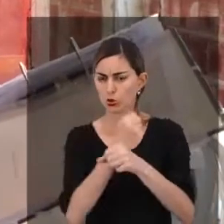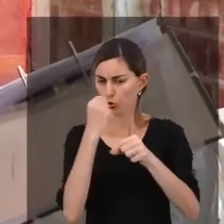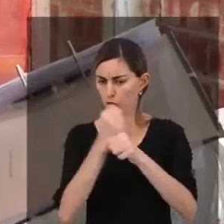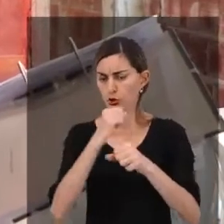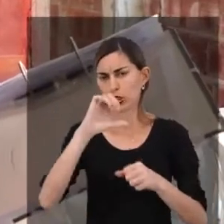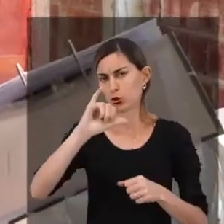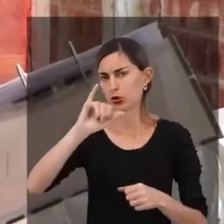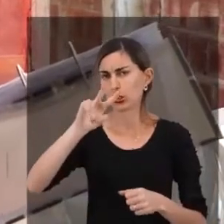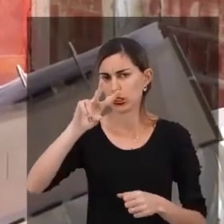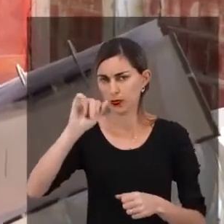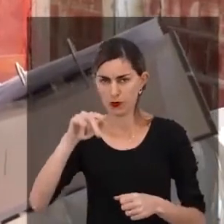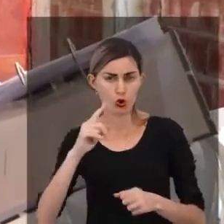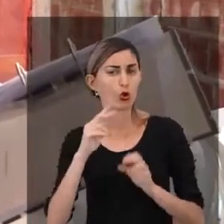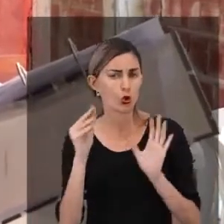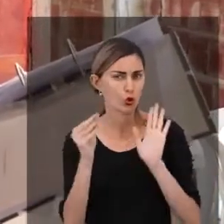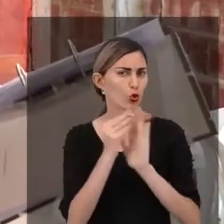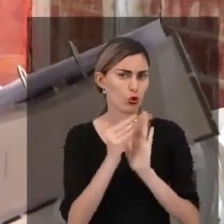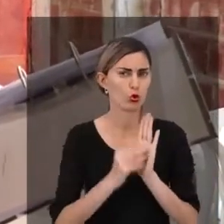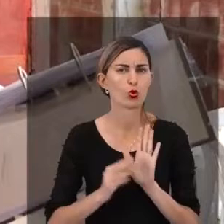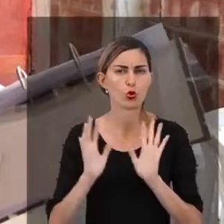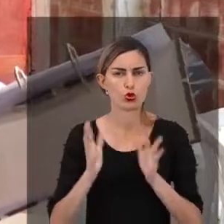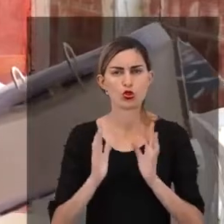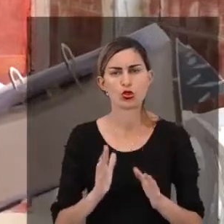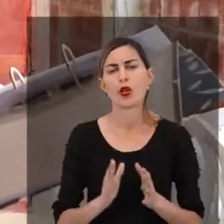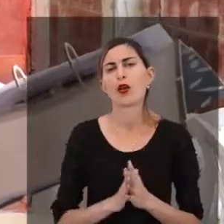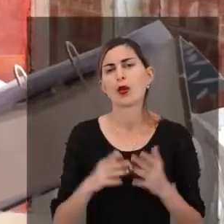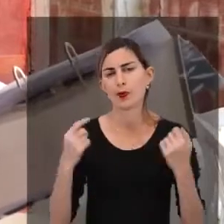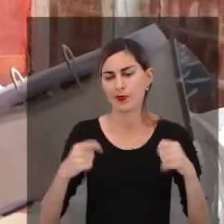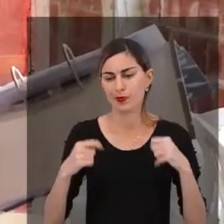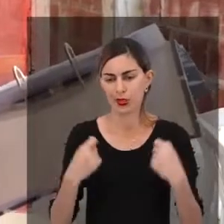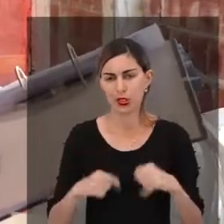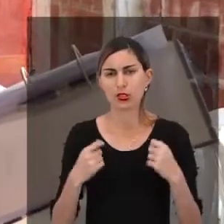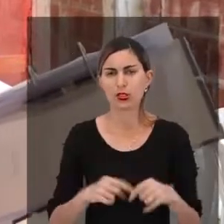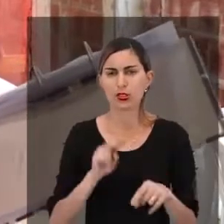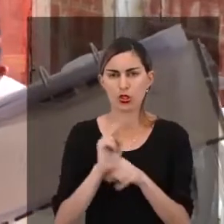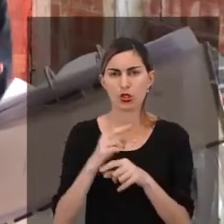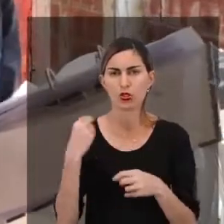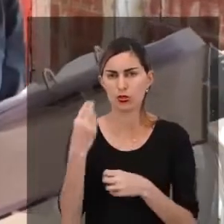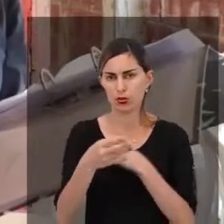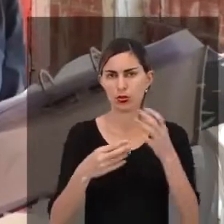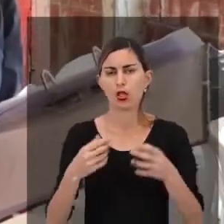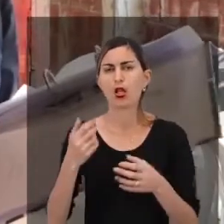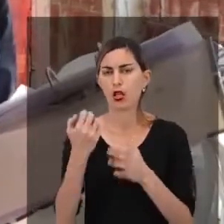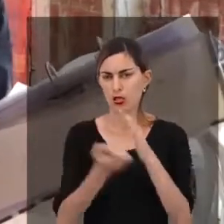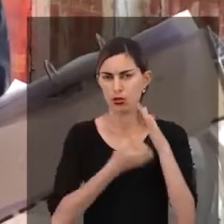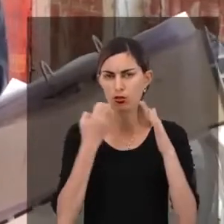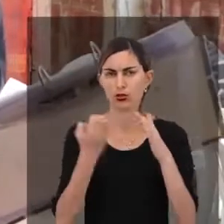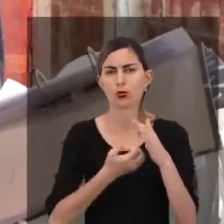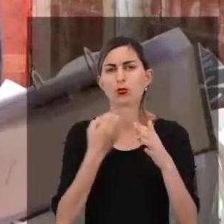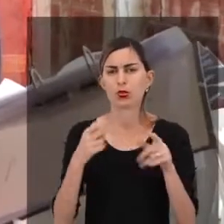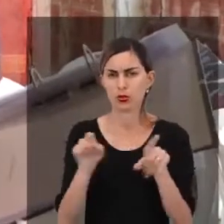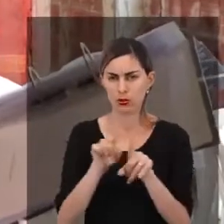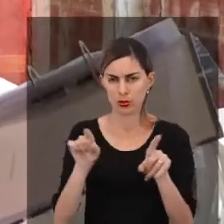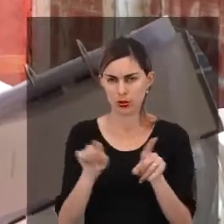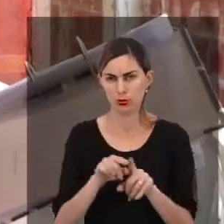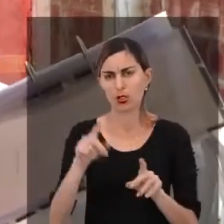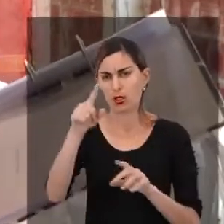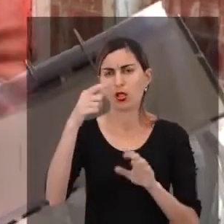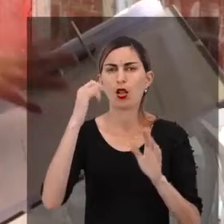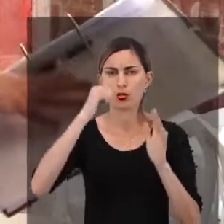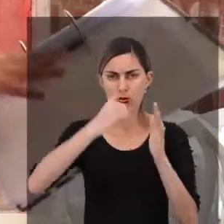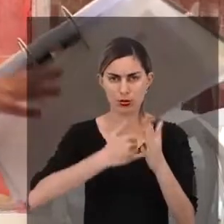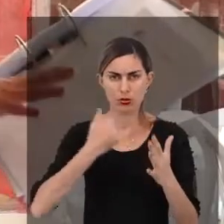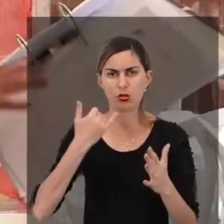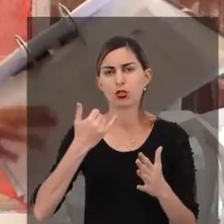civil, ele colocou em convenção coletiva que a gente deveria fornecer o protetor solar, então a empresa, para se resguardar